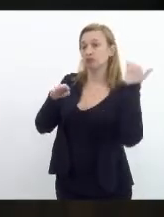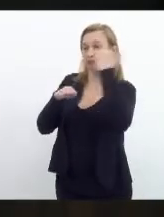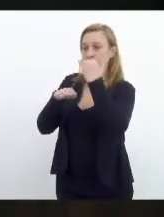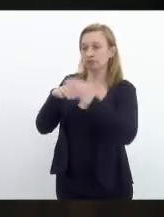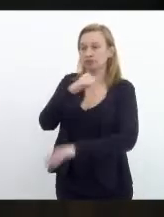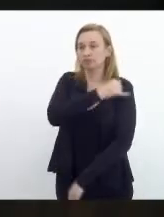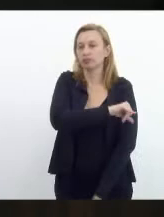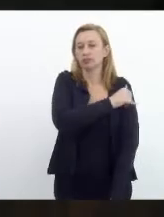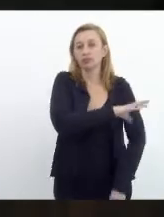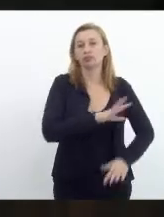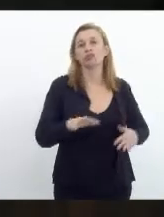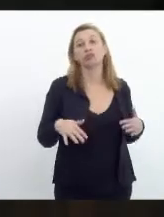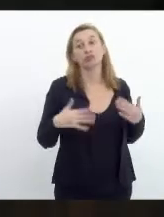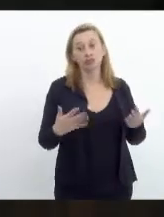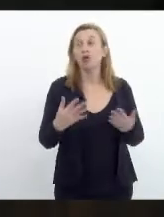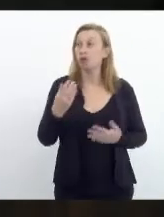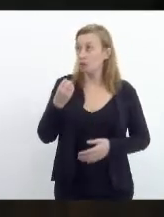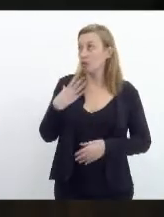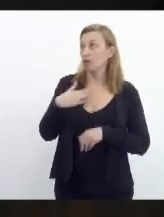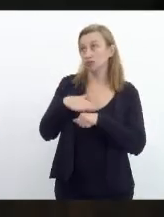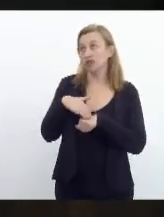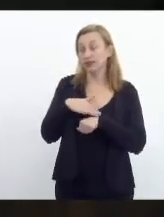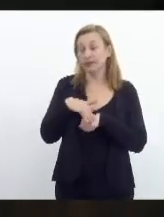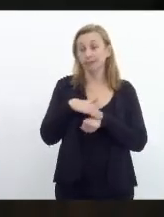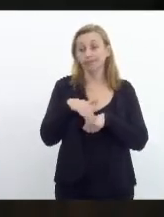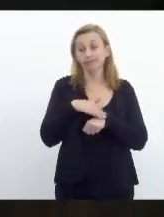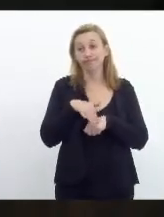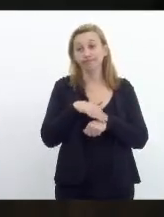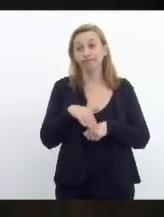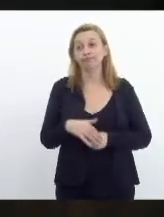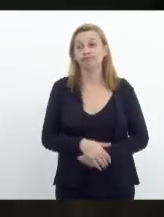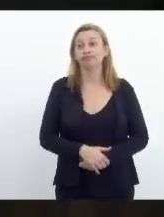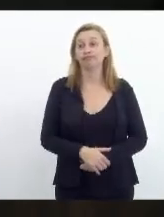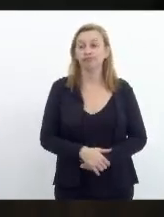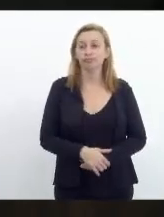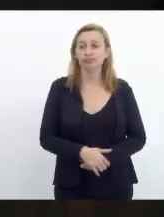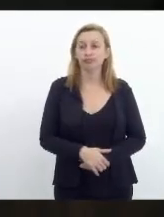E foi boa a conversa. E,